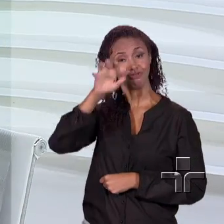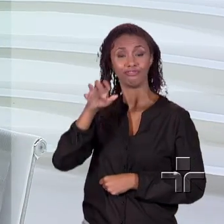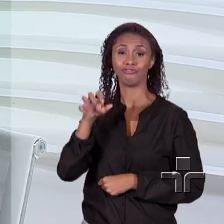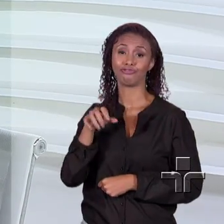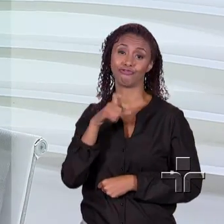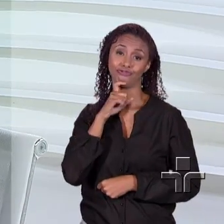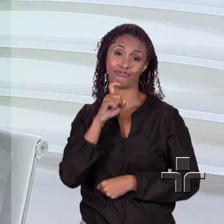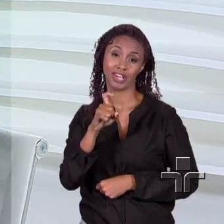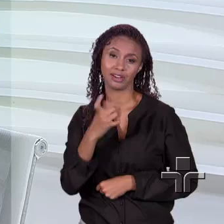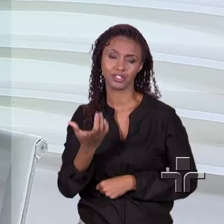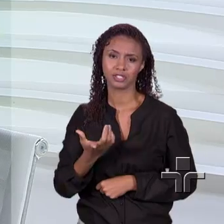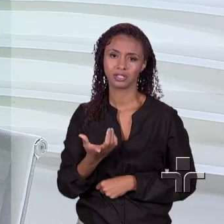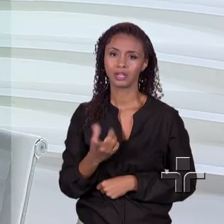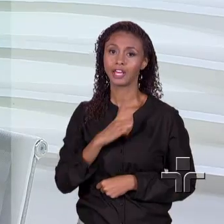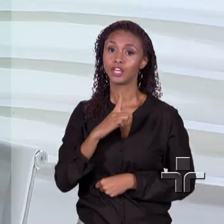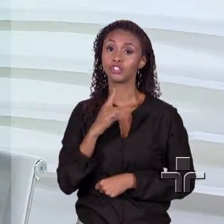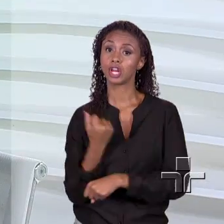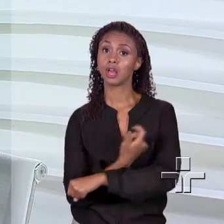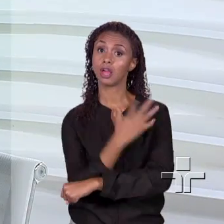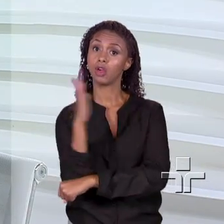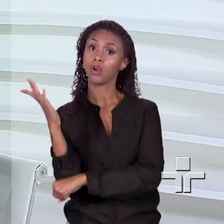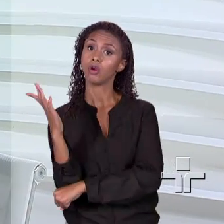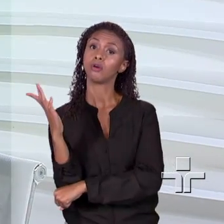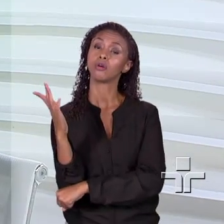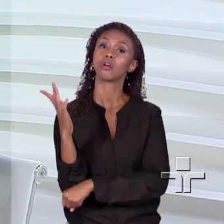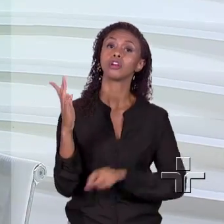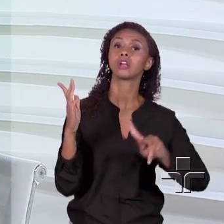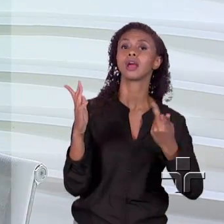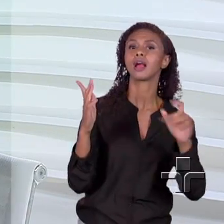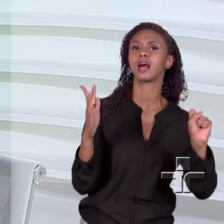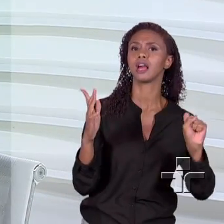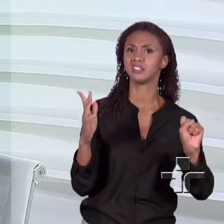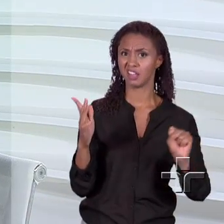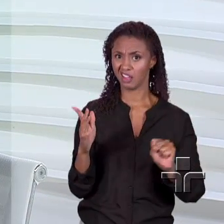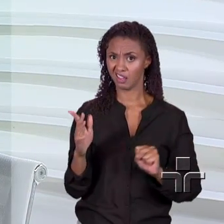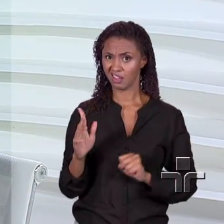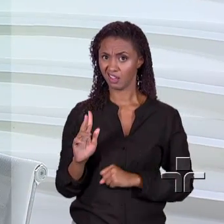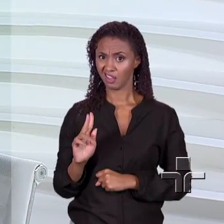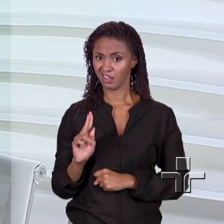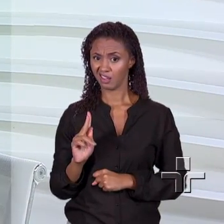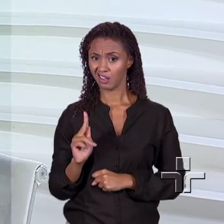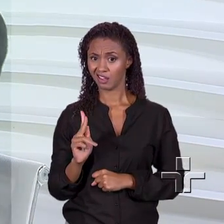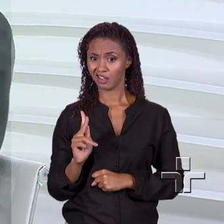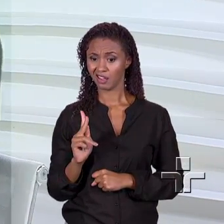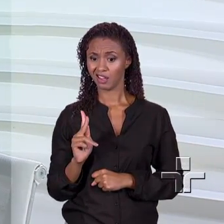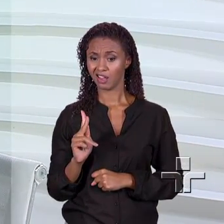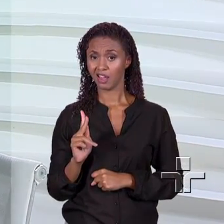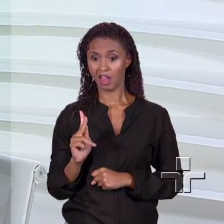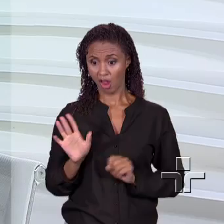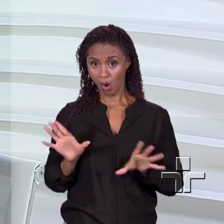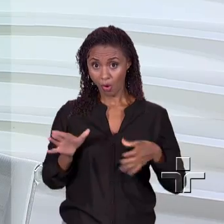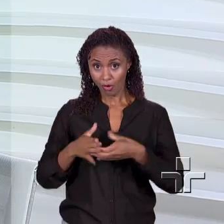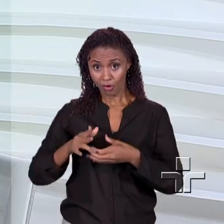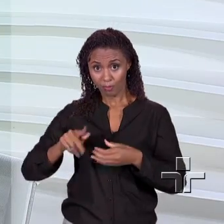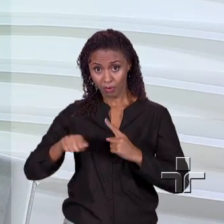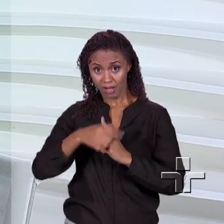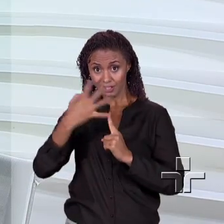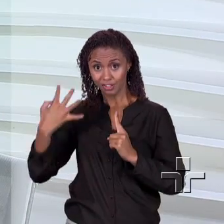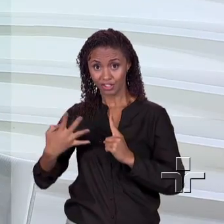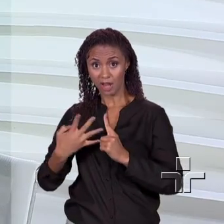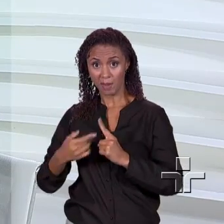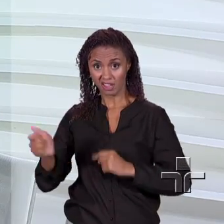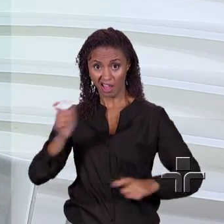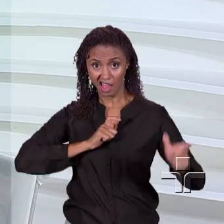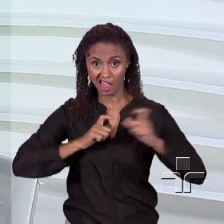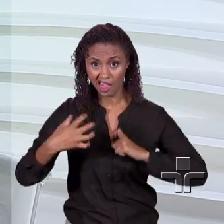ecológica. E em vez de ficar ofendido com isso, essa maneira de desqualificar a campanha, adotaram a campanha, essa questão